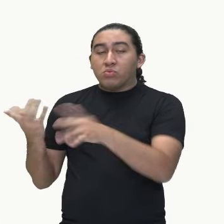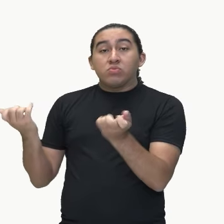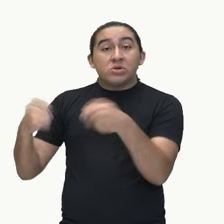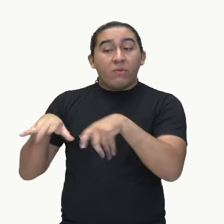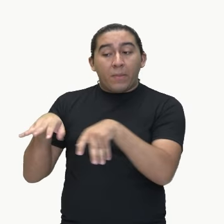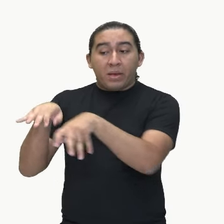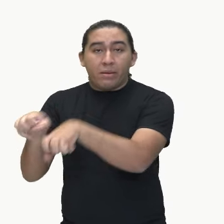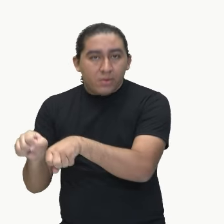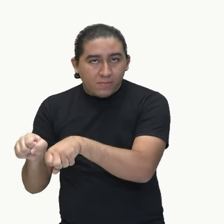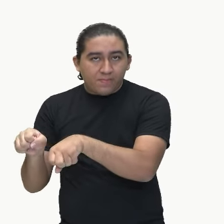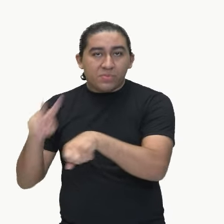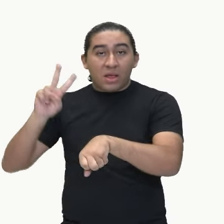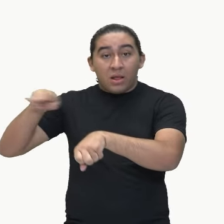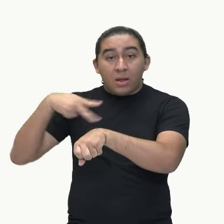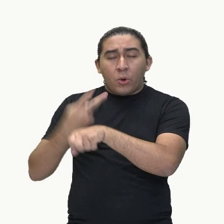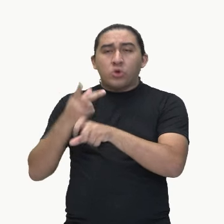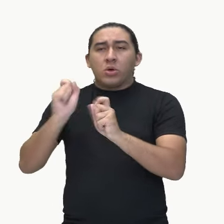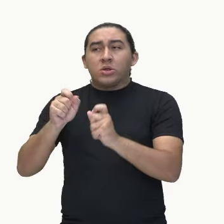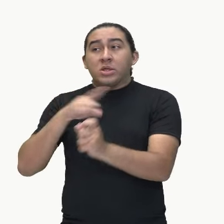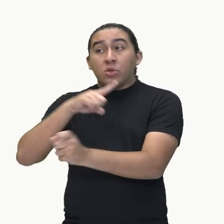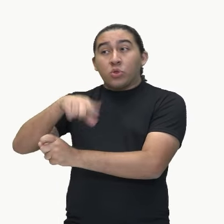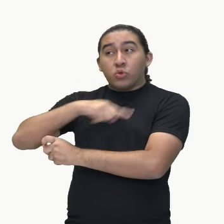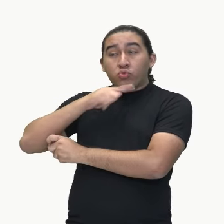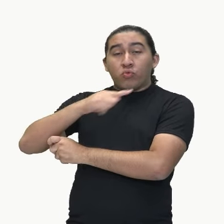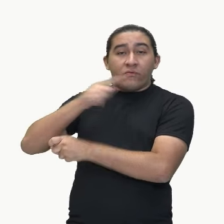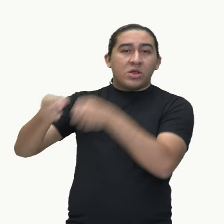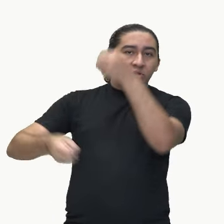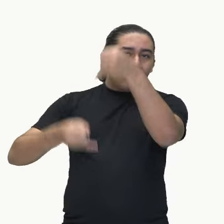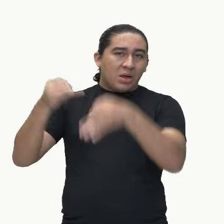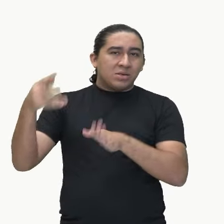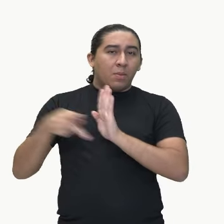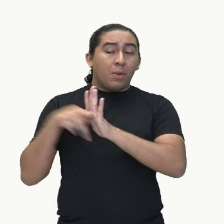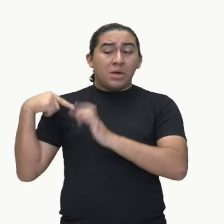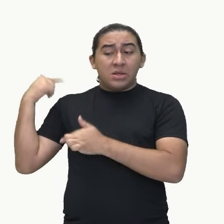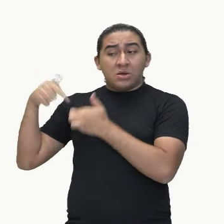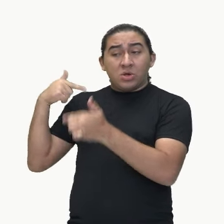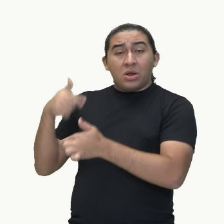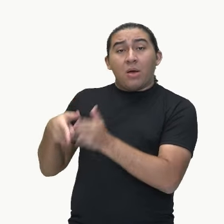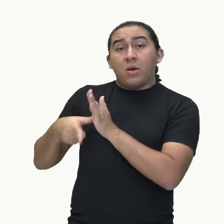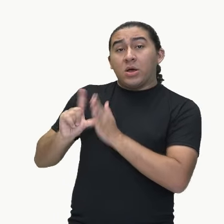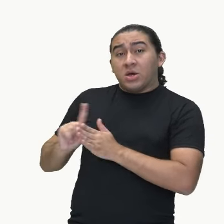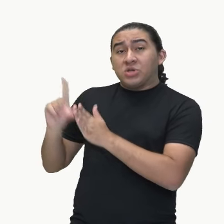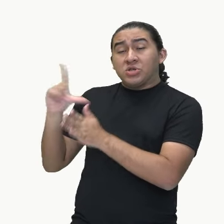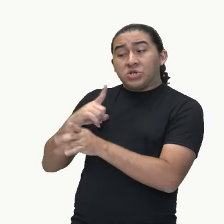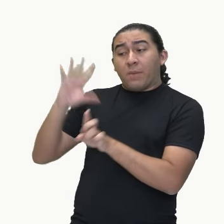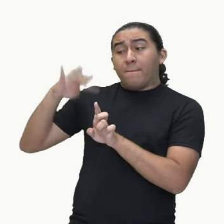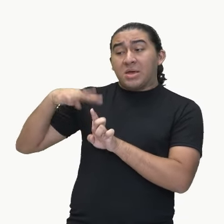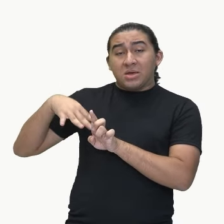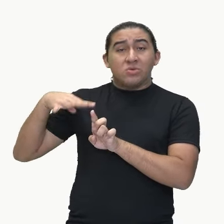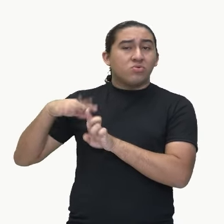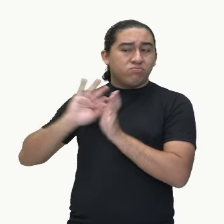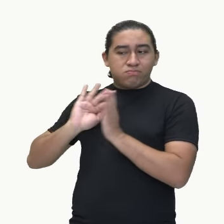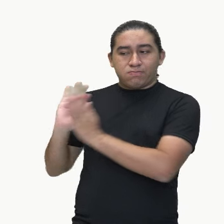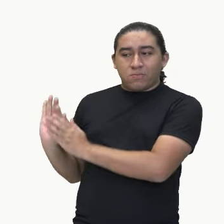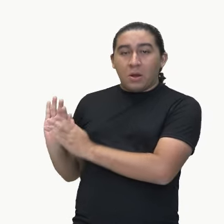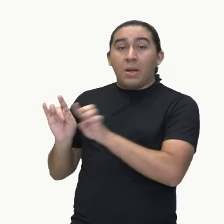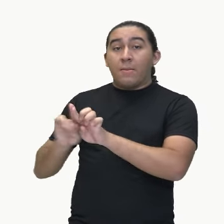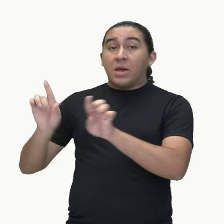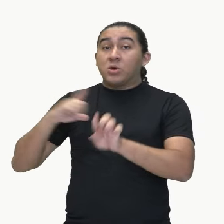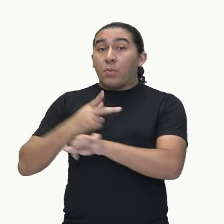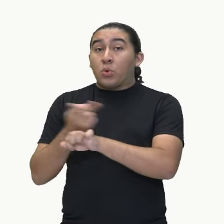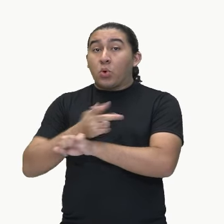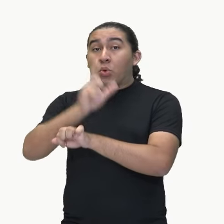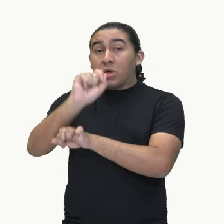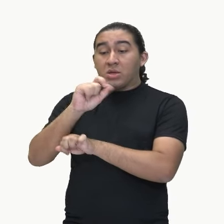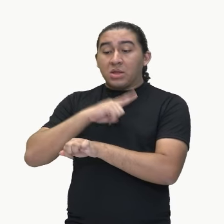E aí eles passam a desconfiar das explicações tradicionais, sobrenaturais, míticas. Só que eles buscam